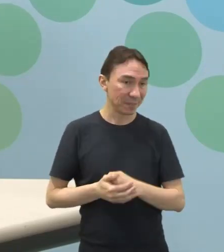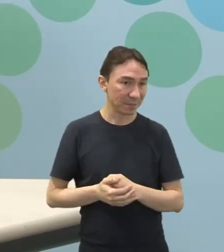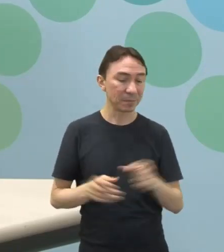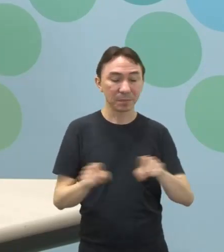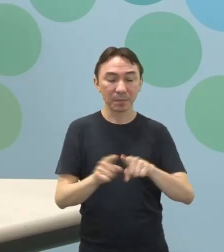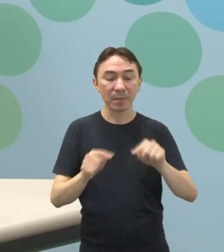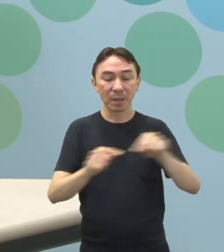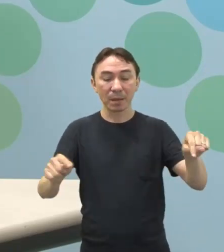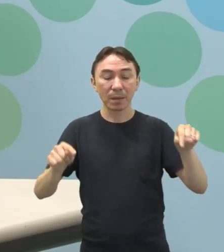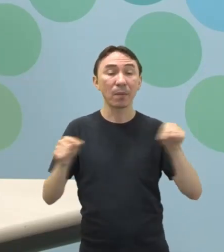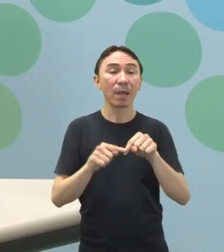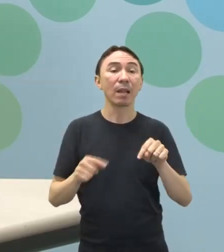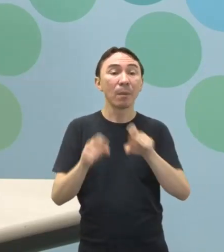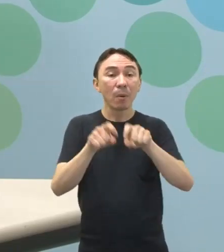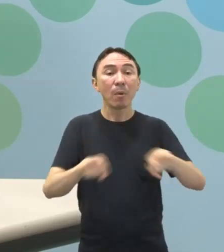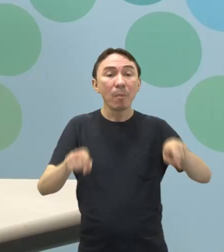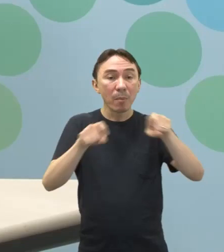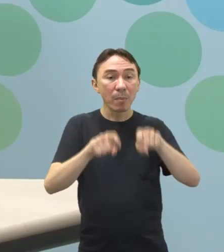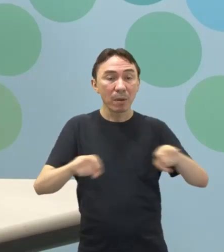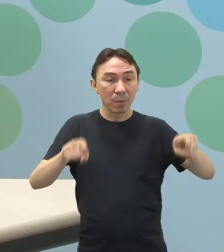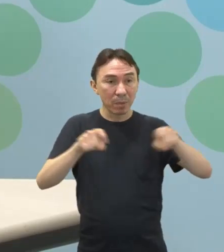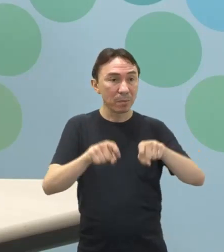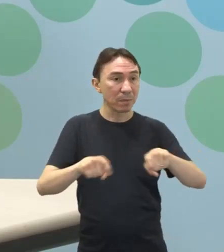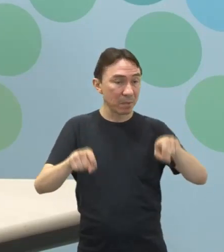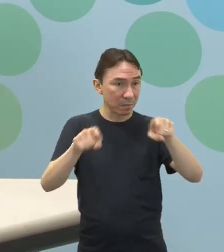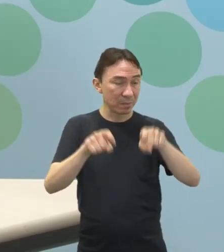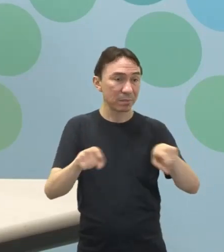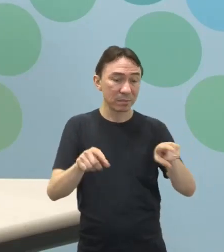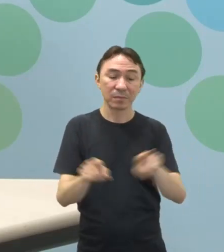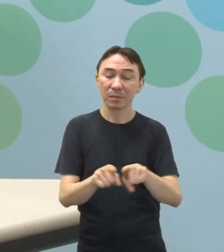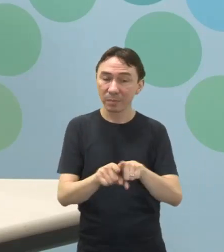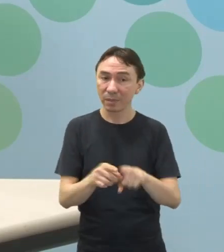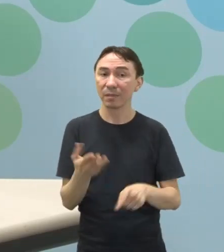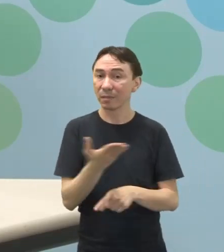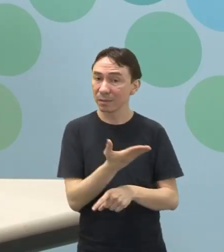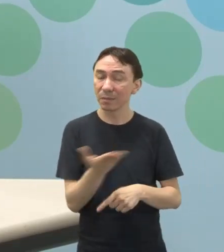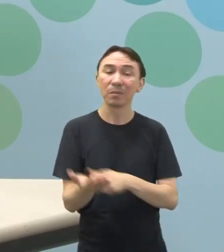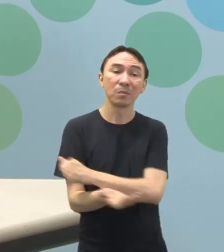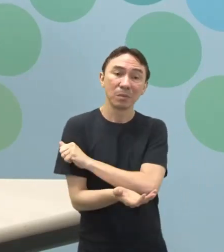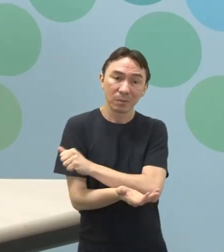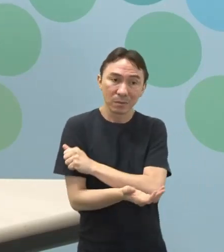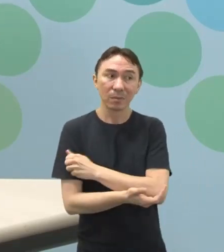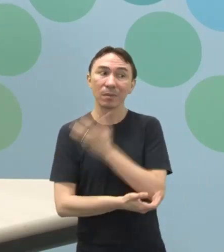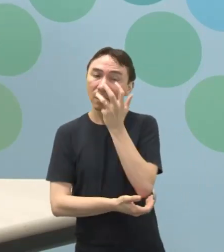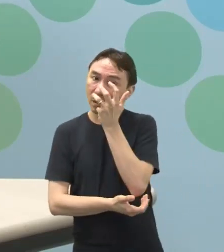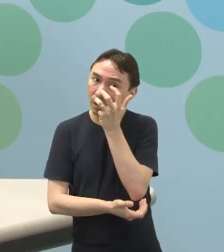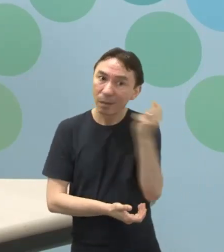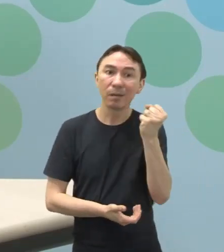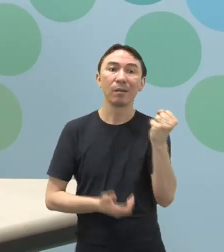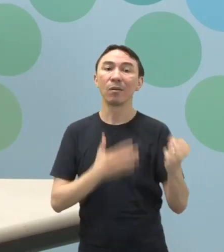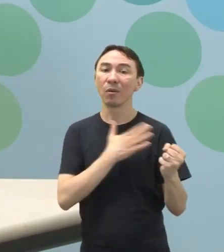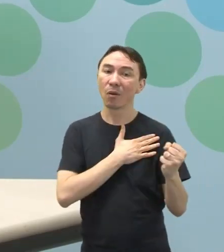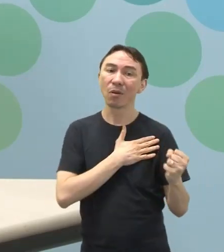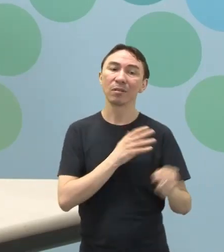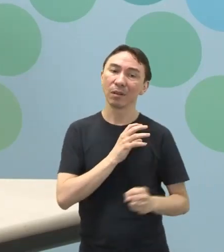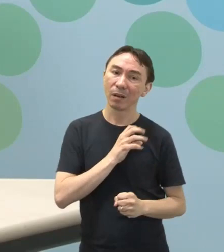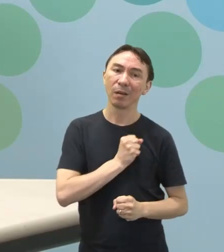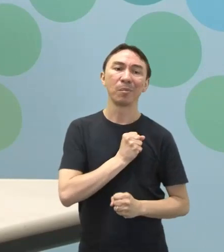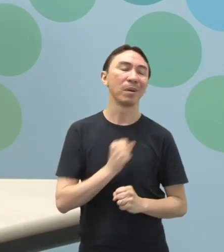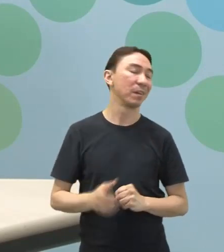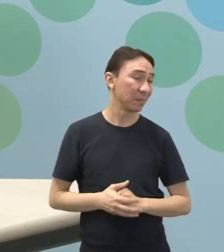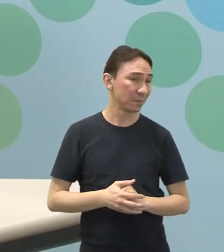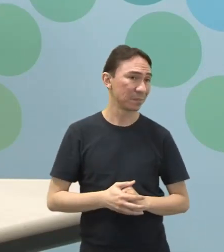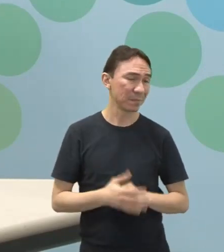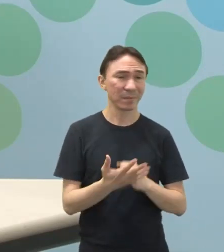também que é algo que atrai muito os nossos estudantes né que além da da